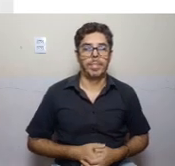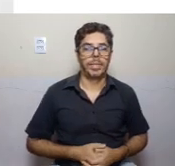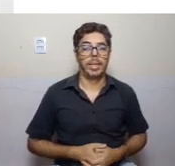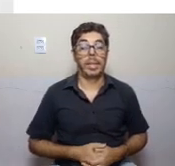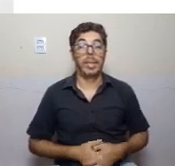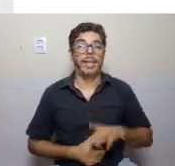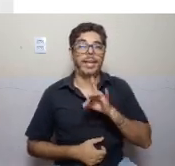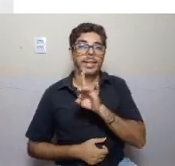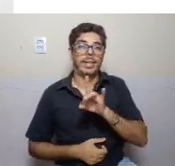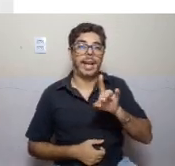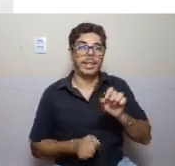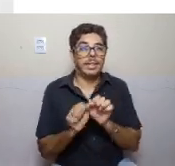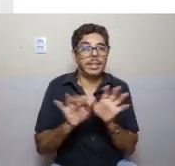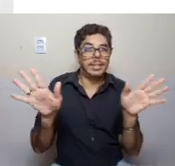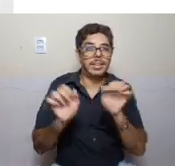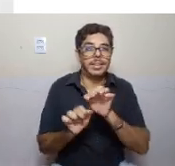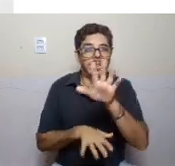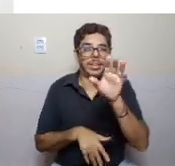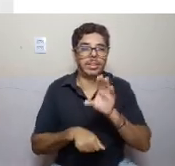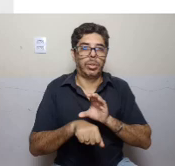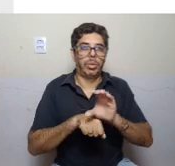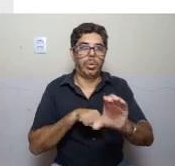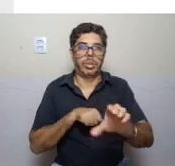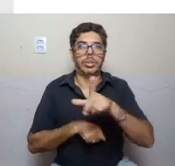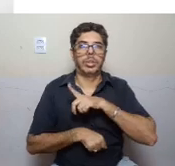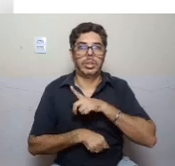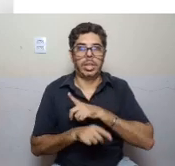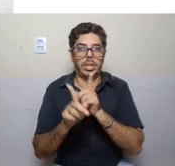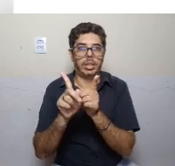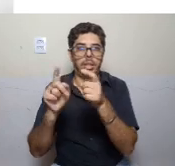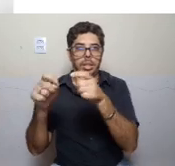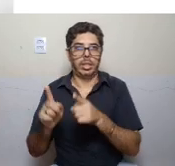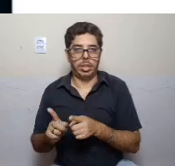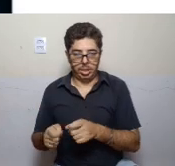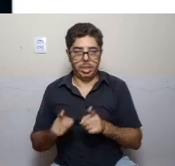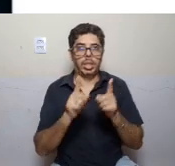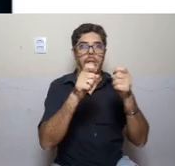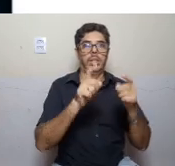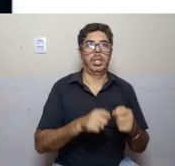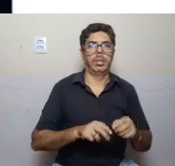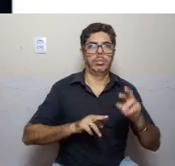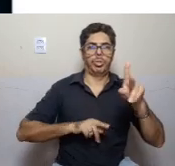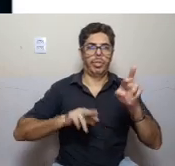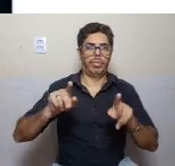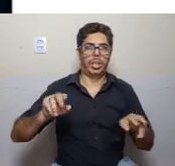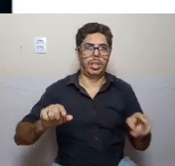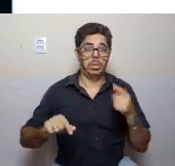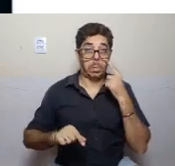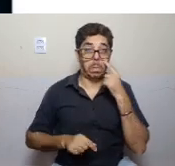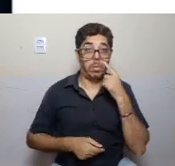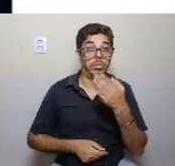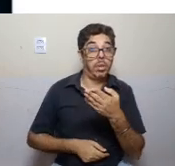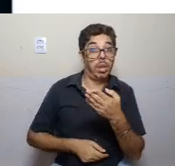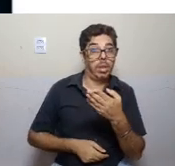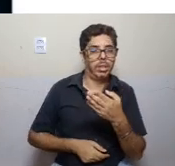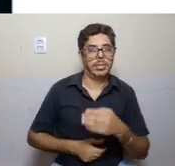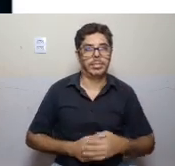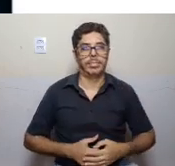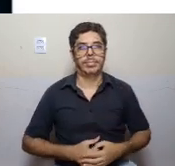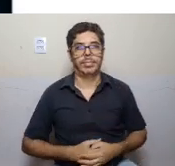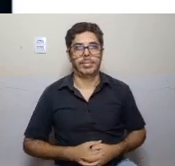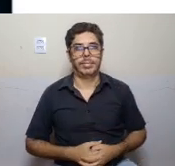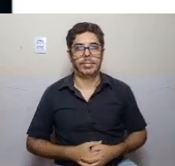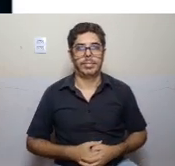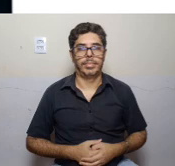simétricas. Cada distribuição de corrente gera um campo magnético cujas linhas de campo são diferentes ao seu redor. Uma forma